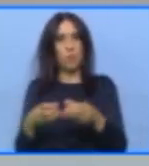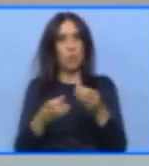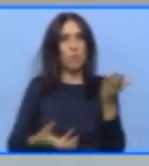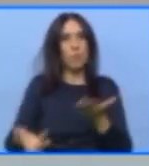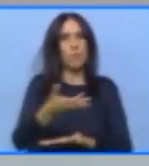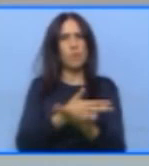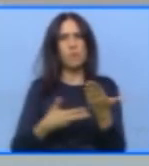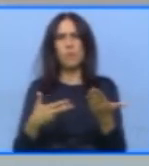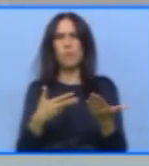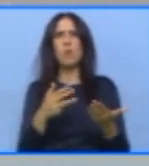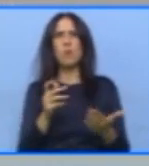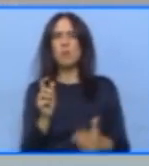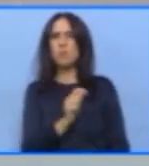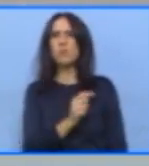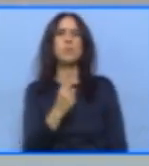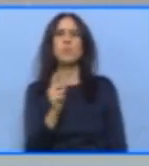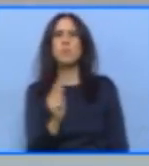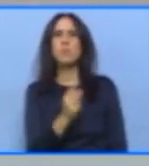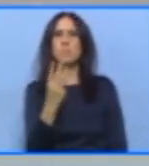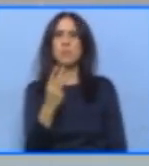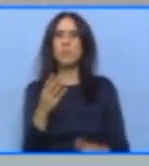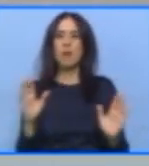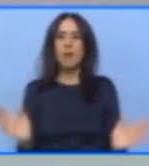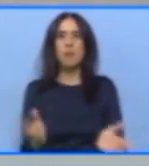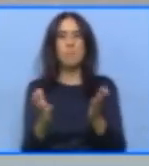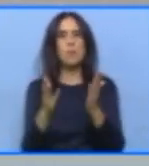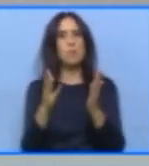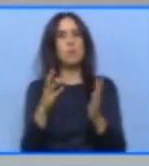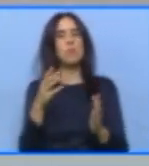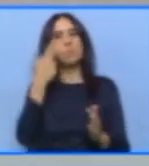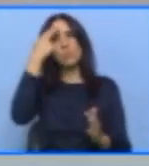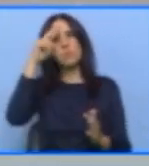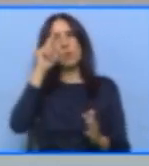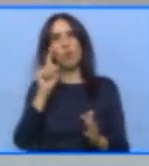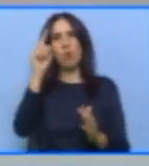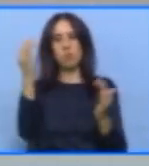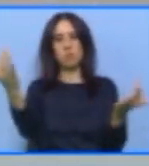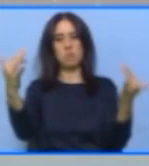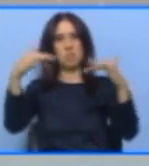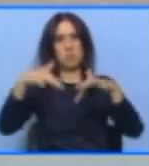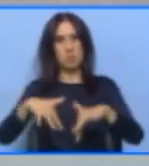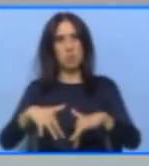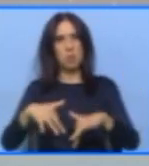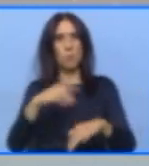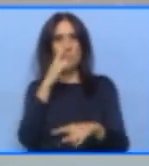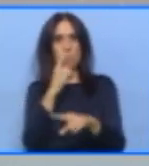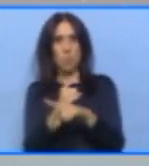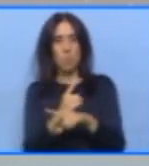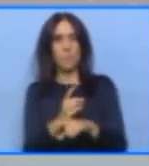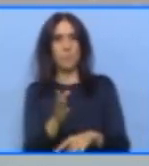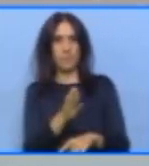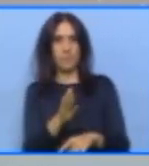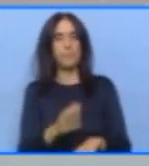ali durante 2-3 meses com os animadores que vinham de todo o norte de Moçambique. E, portanto, na hora da